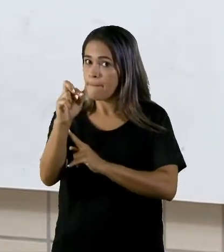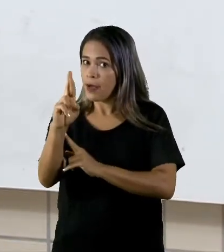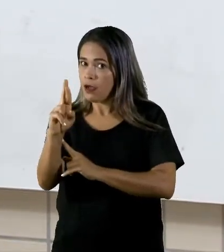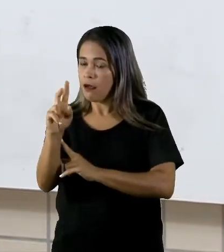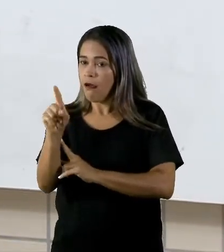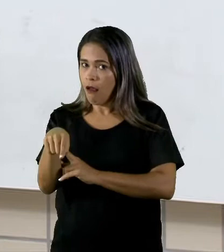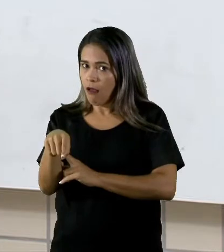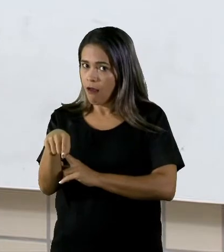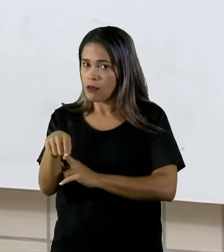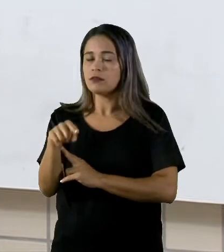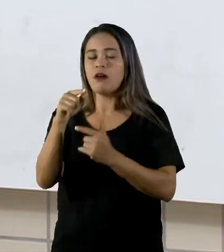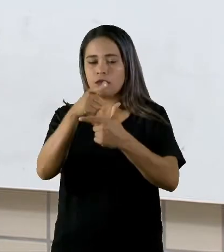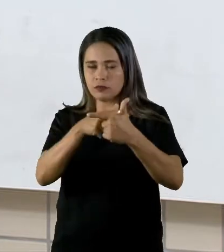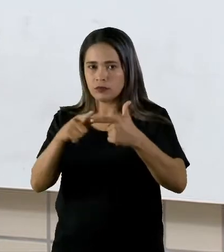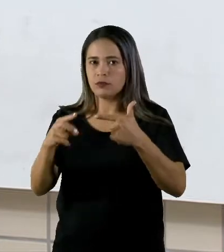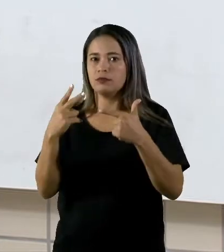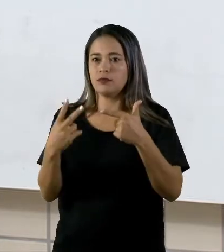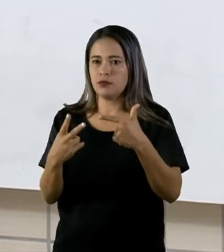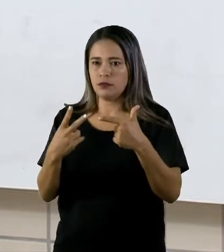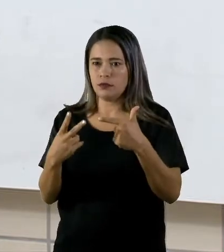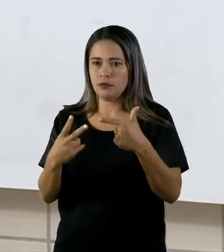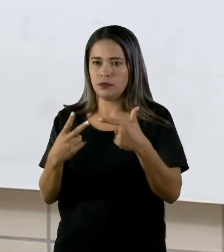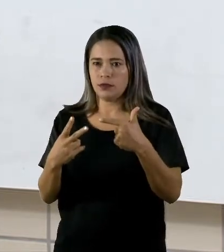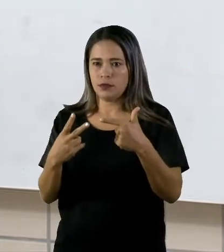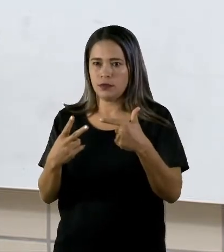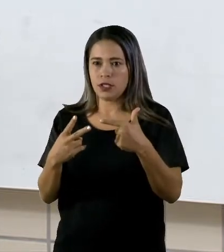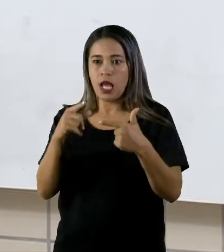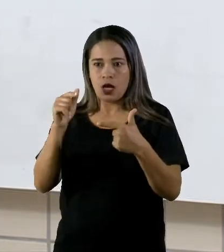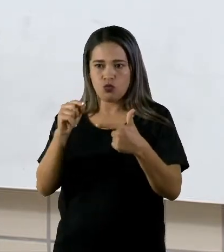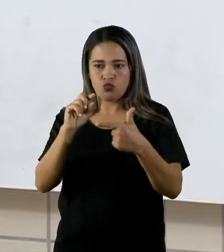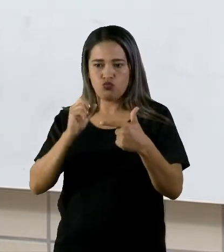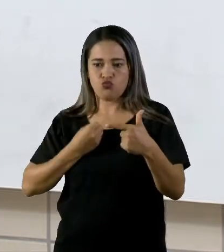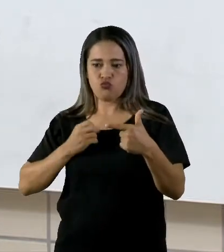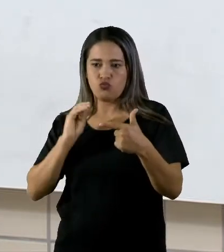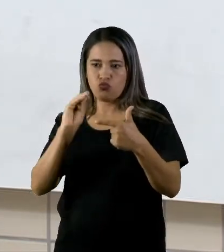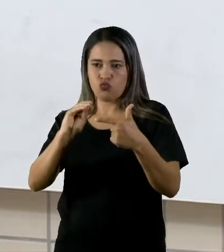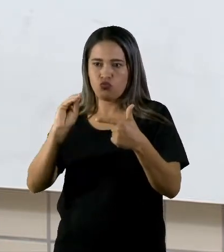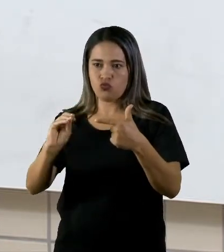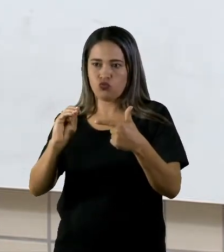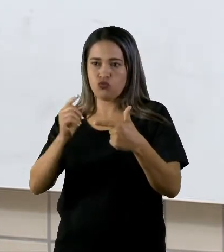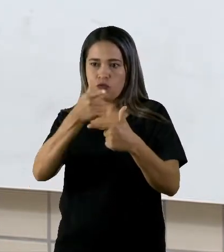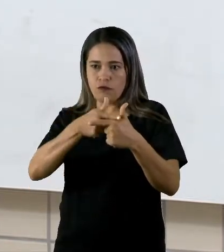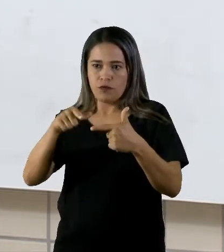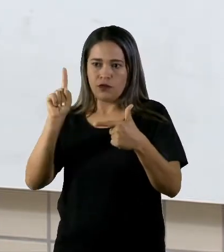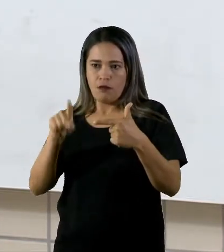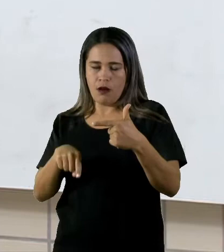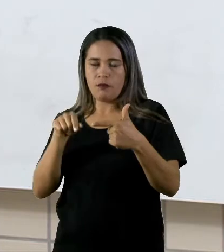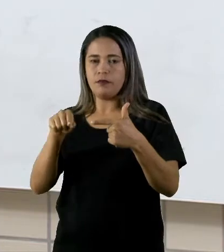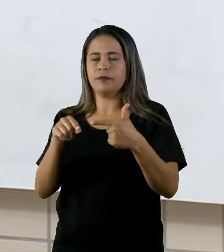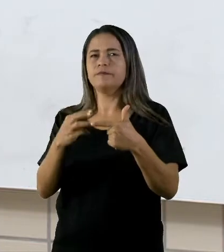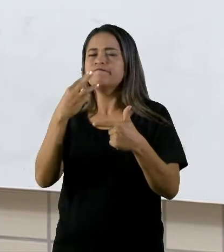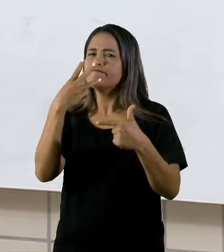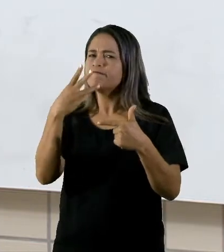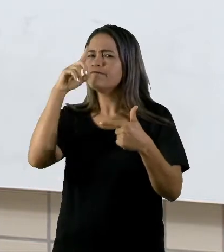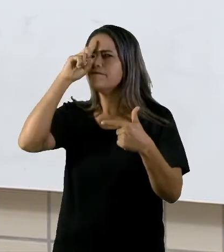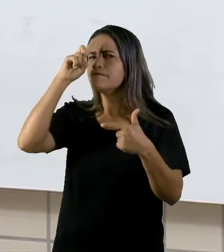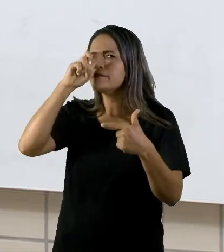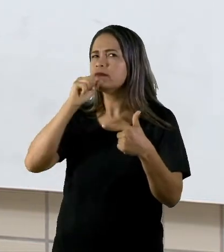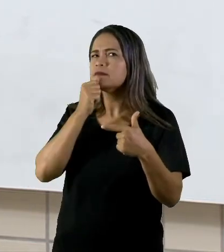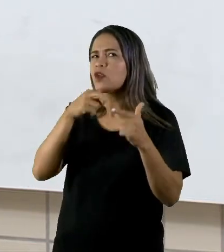beleza? Eu estou colocando aqui os números que eles são divisíveis. Aí, por 3, lembra?